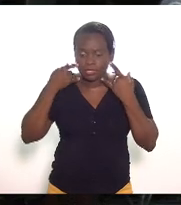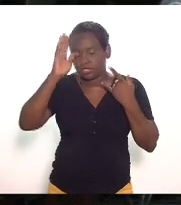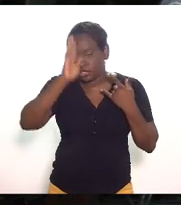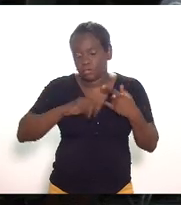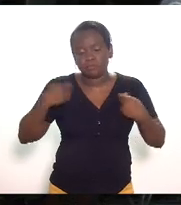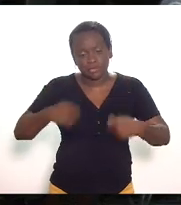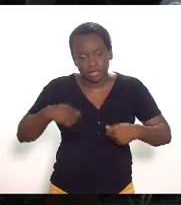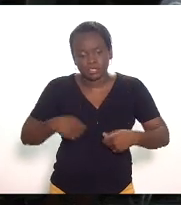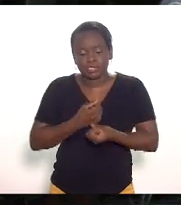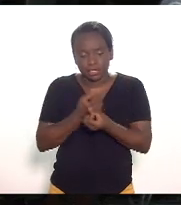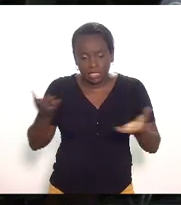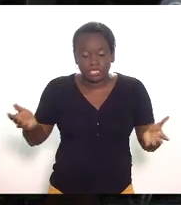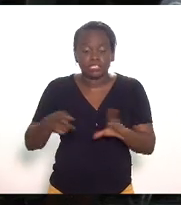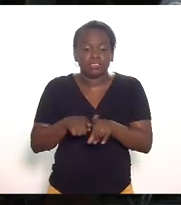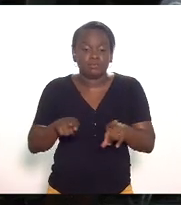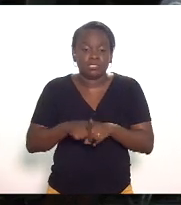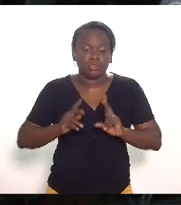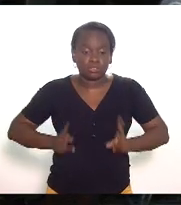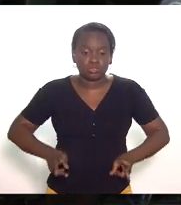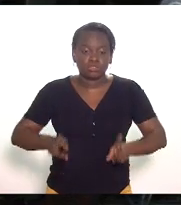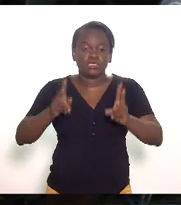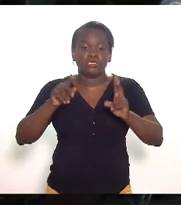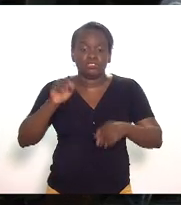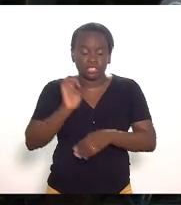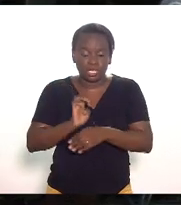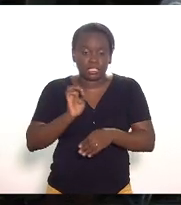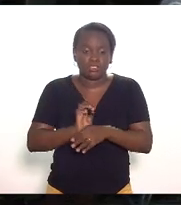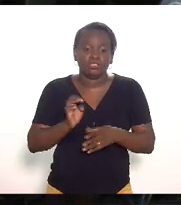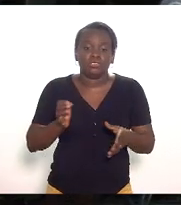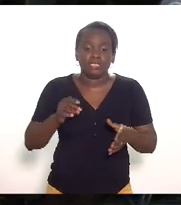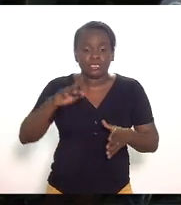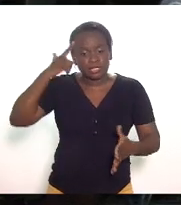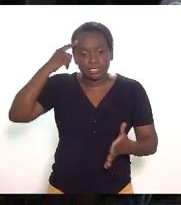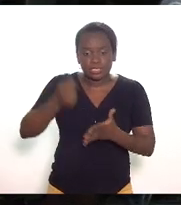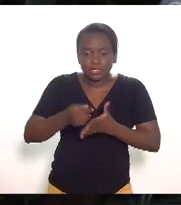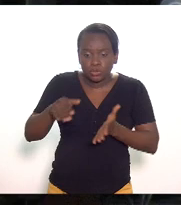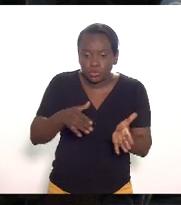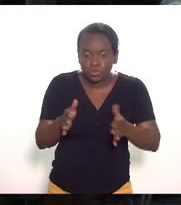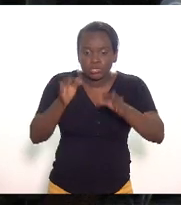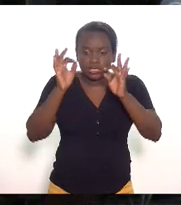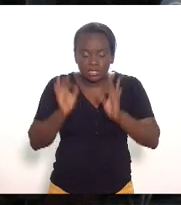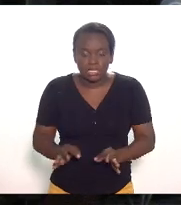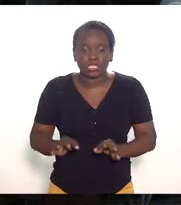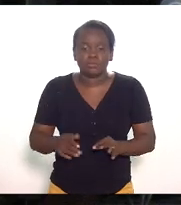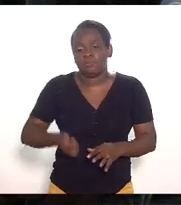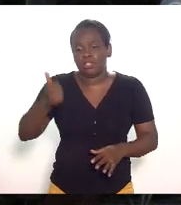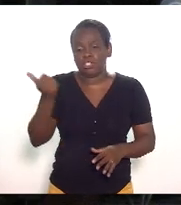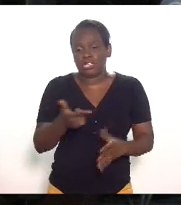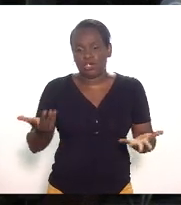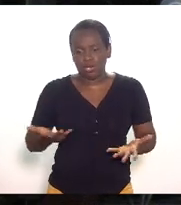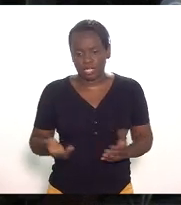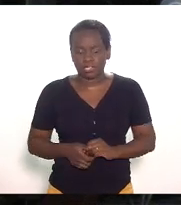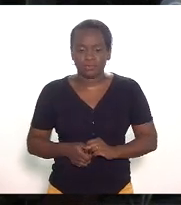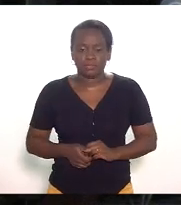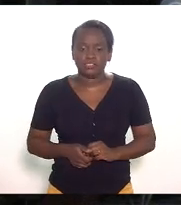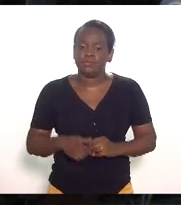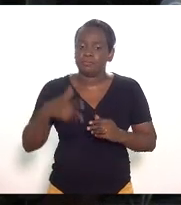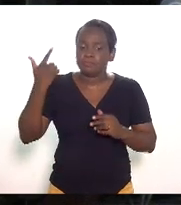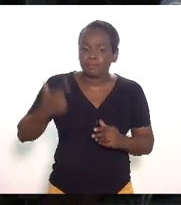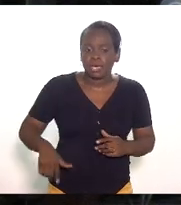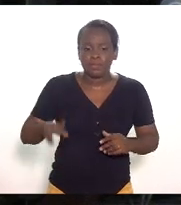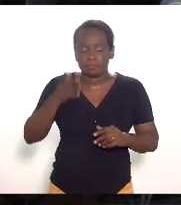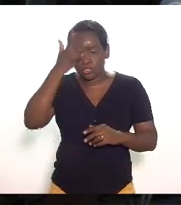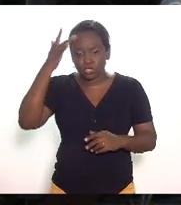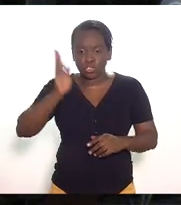de máscaras e continuemos aí, que nosso estado tome um rumo melhor do que está neste momento. Não havendo